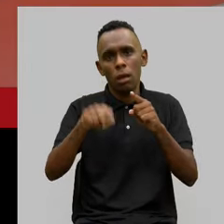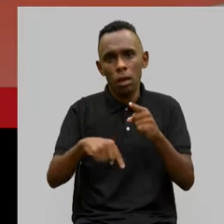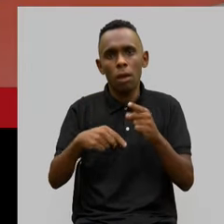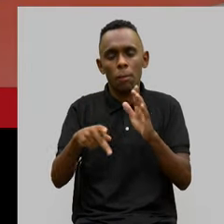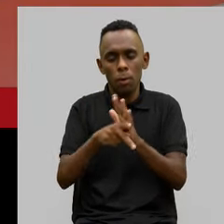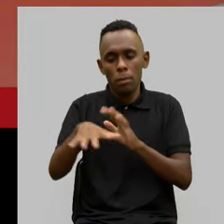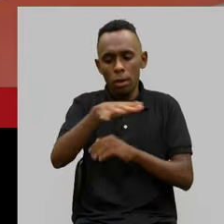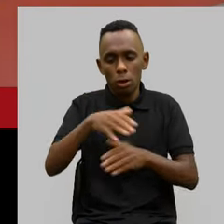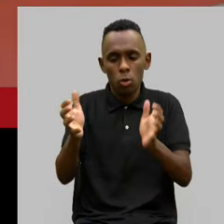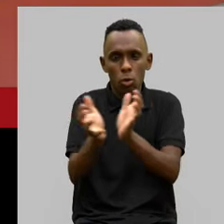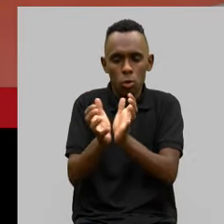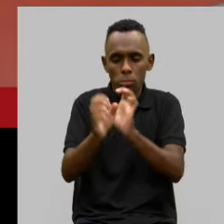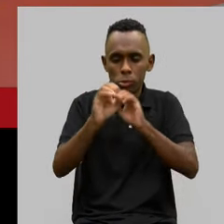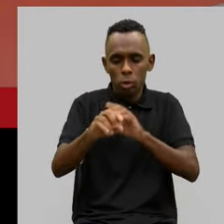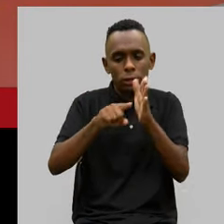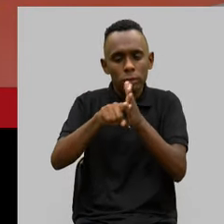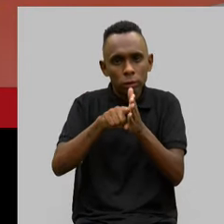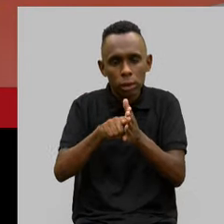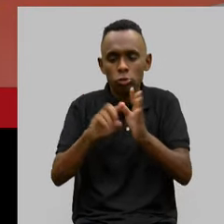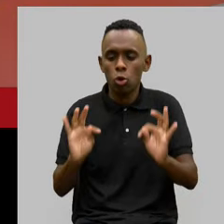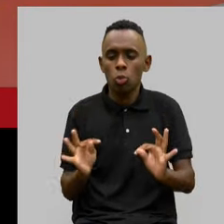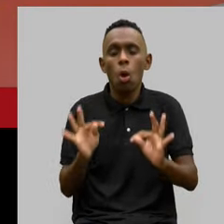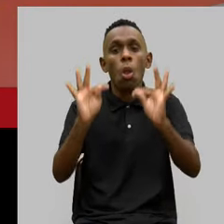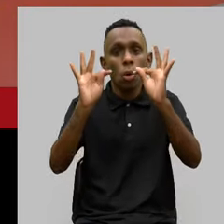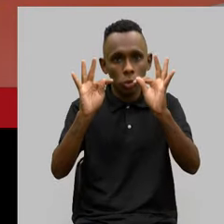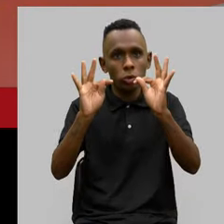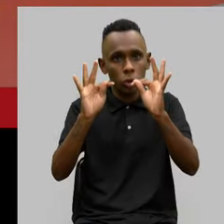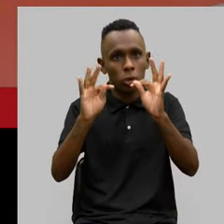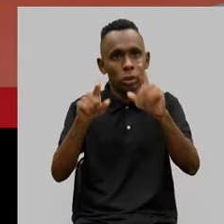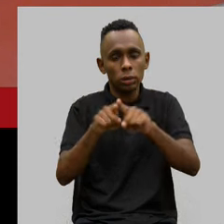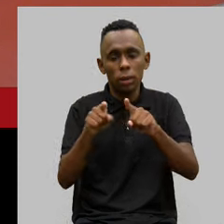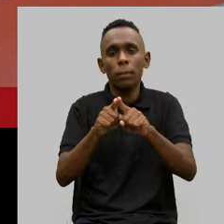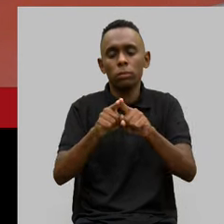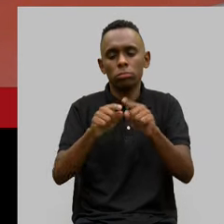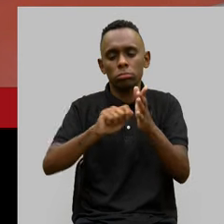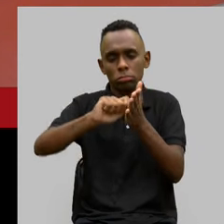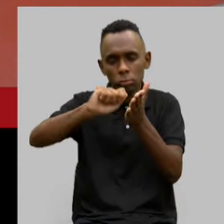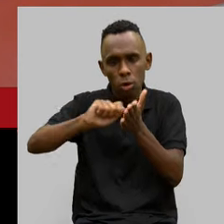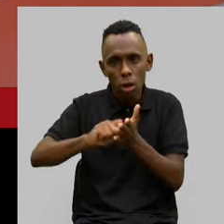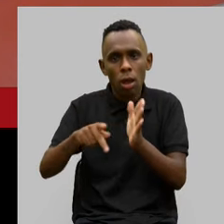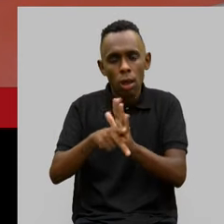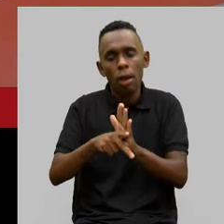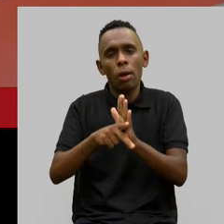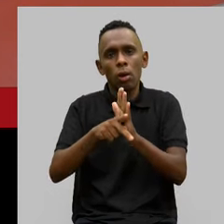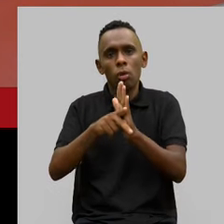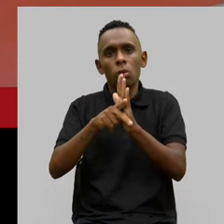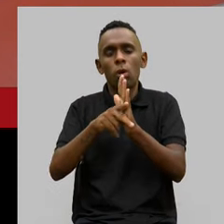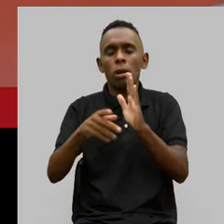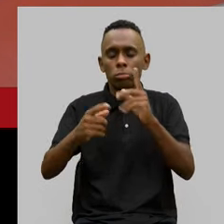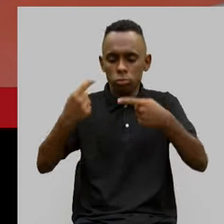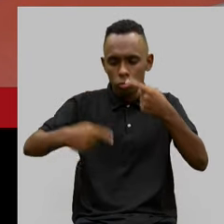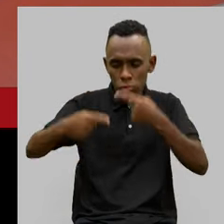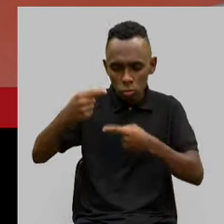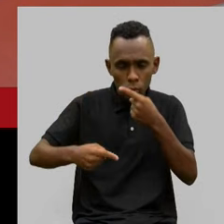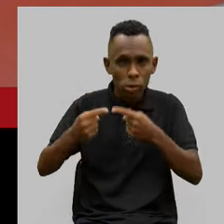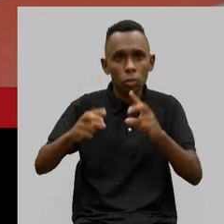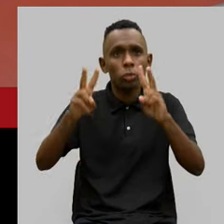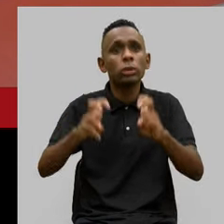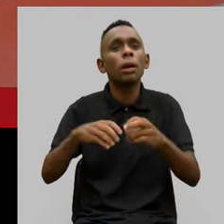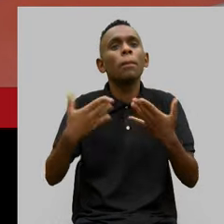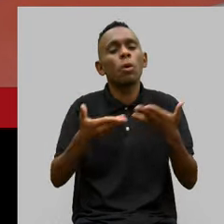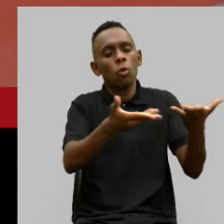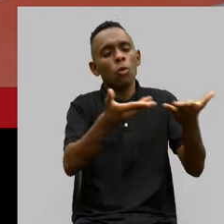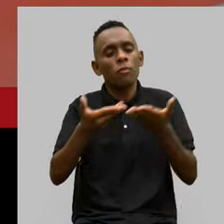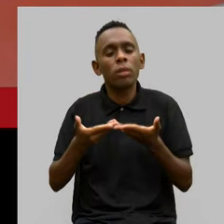Educação Ciência e Tecnologia e coautora do requerimento que deu origem a esse debate convidamos a